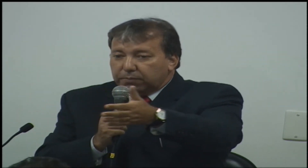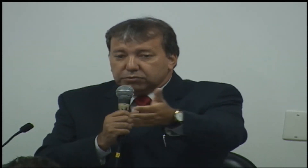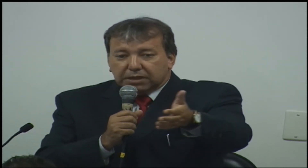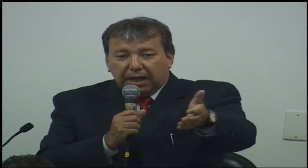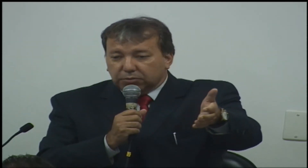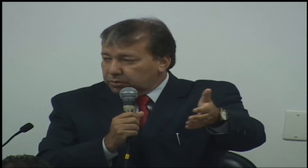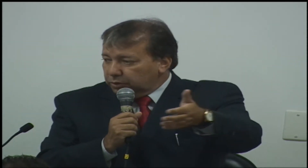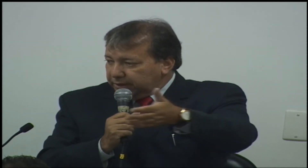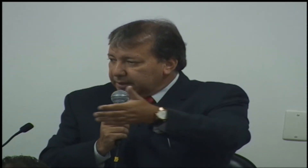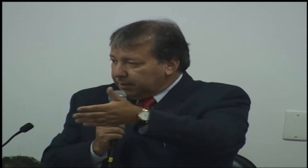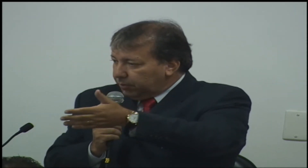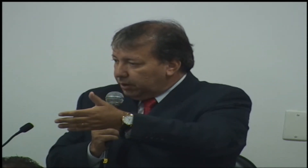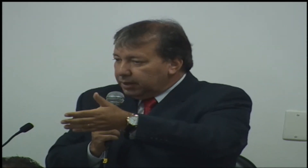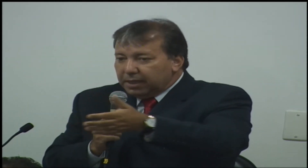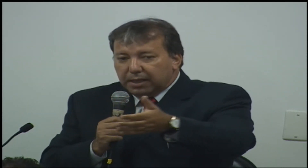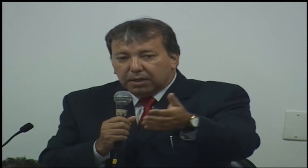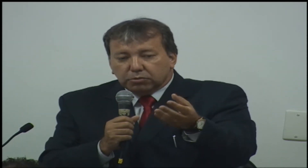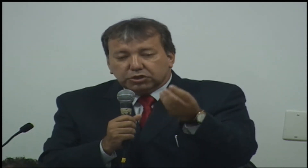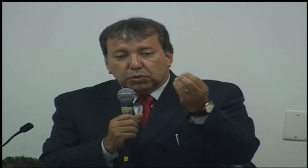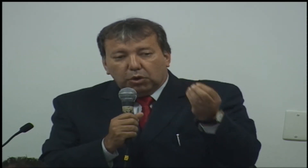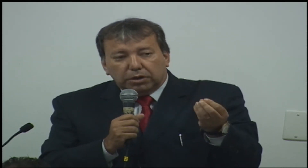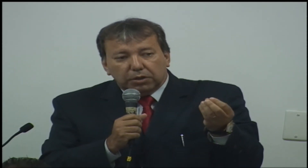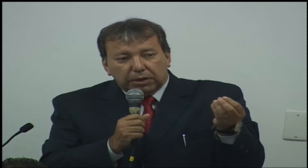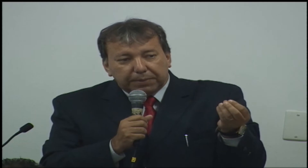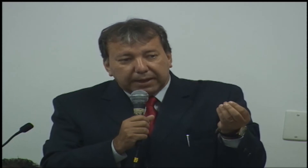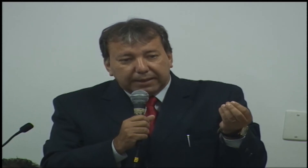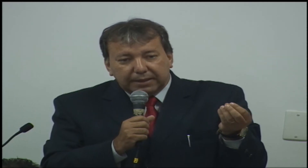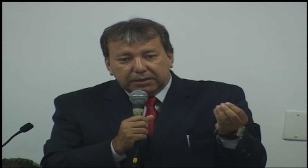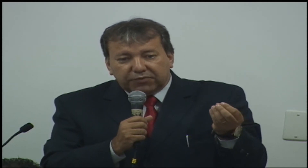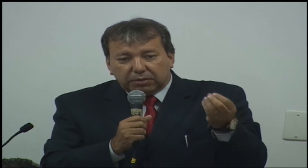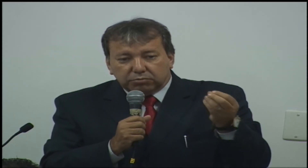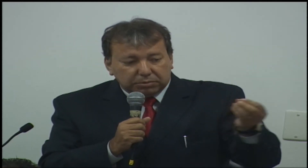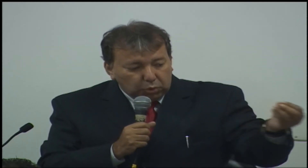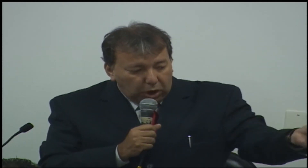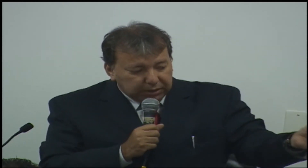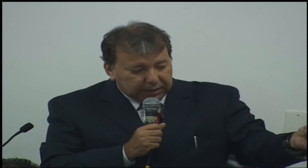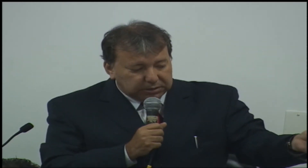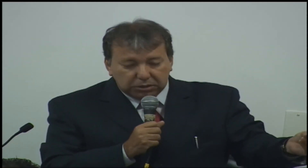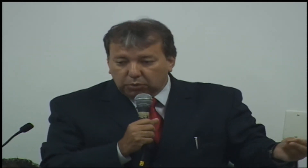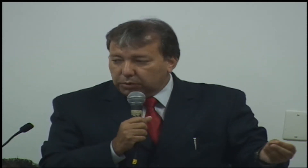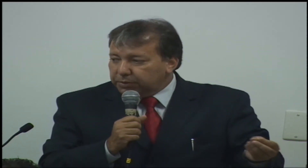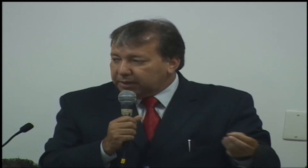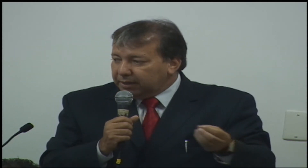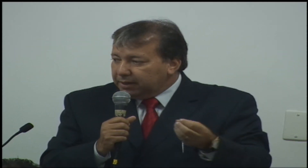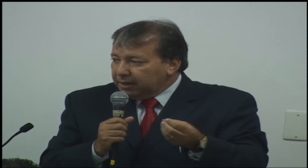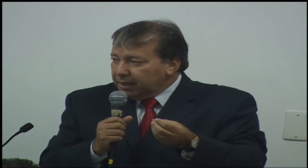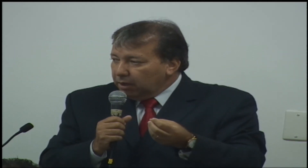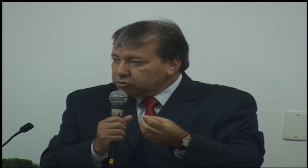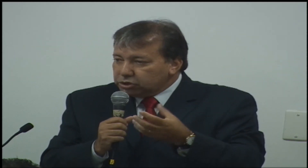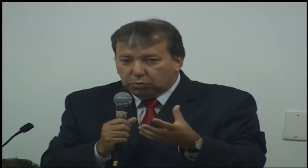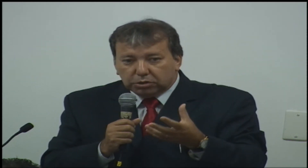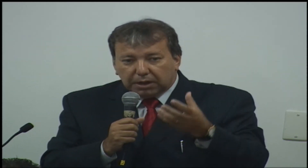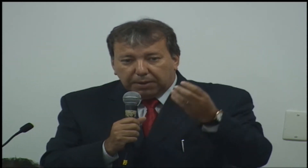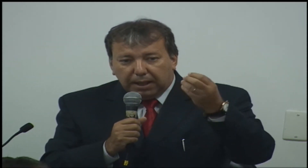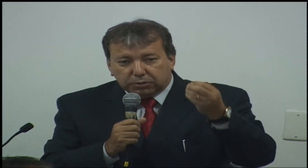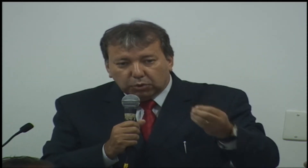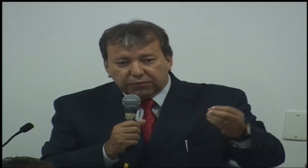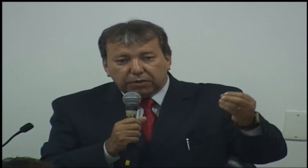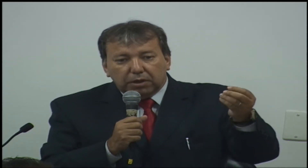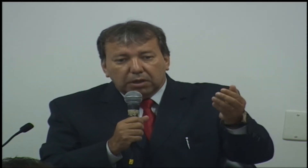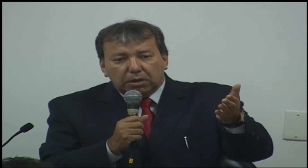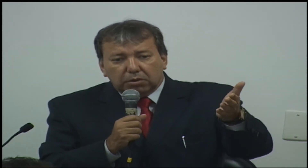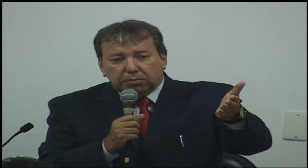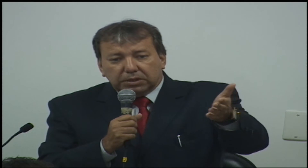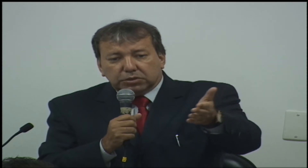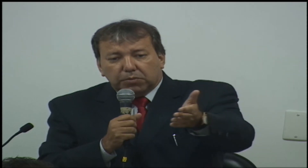Ele foi multado a 80 por hora. O senhor, eu olhei para a cara dele, eu fiquei com dó daquele senhor, porque é um senhor trabalhador.